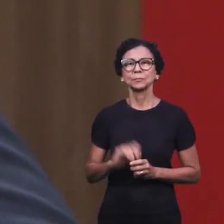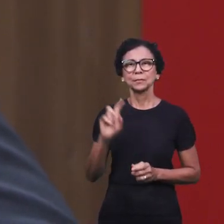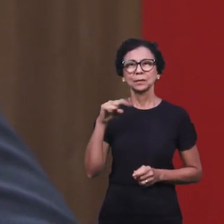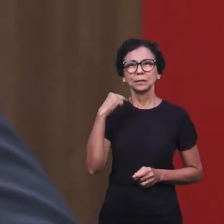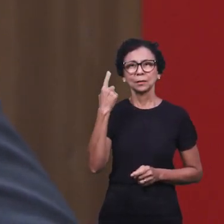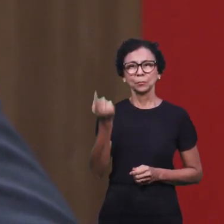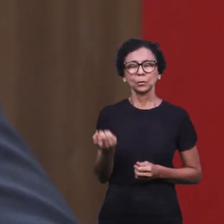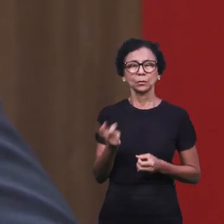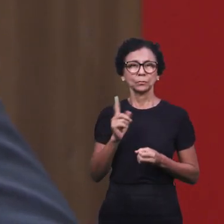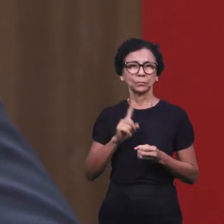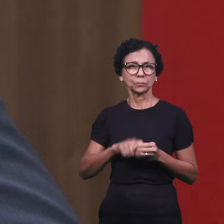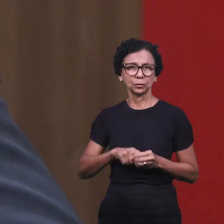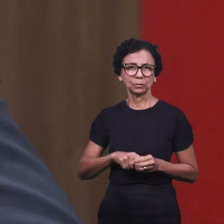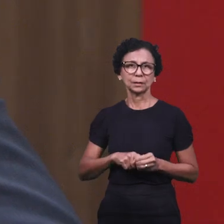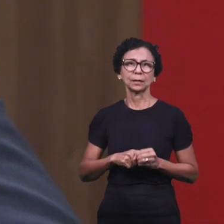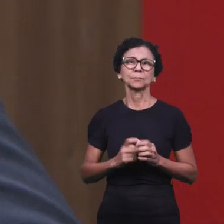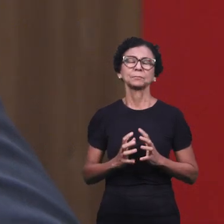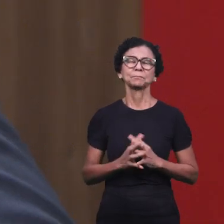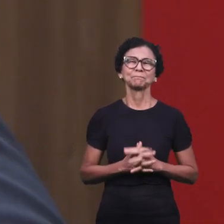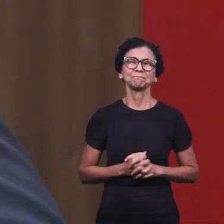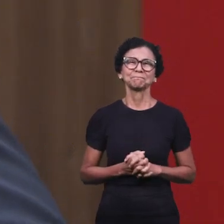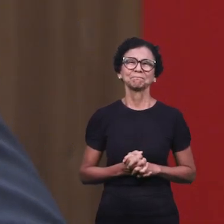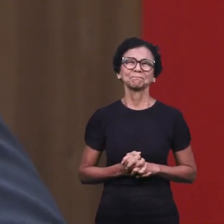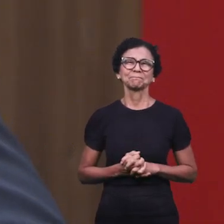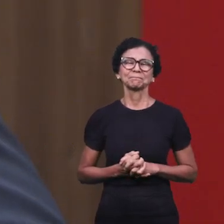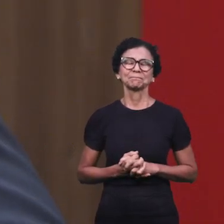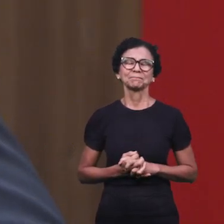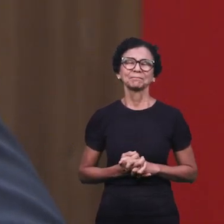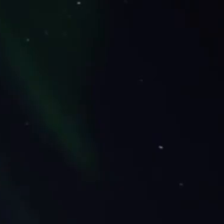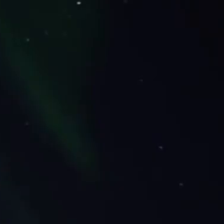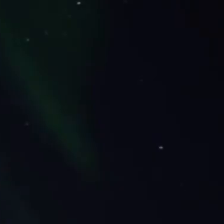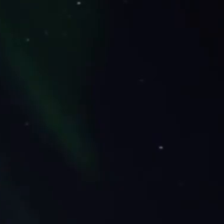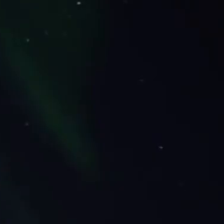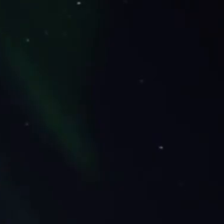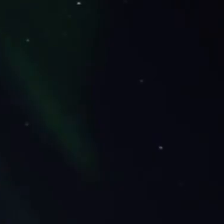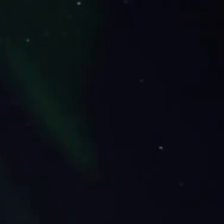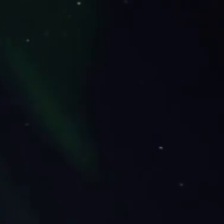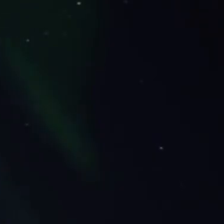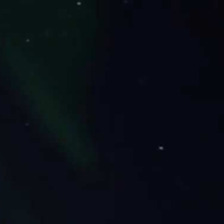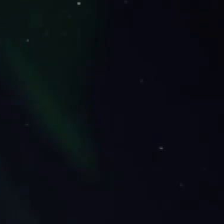após a vinheta, iniciaremos mais um episódio do Ciência e Fé.